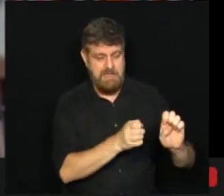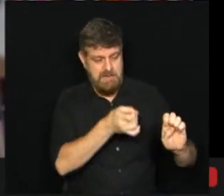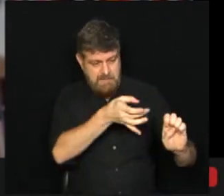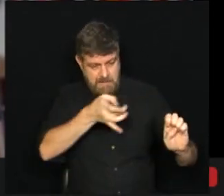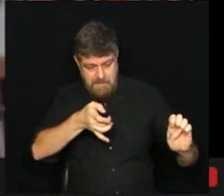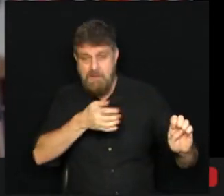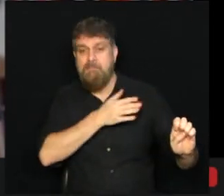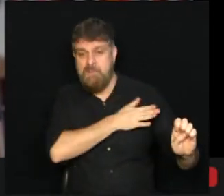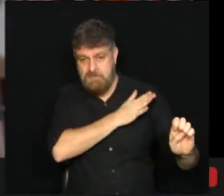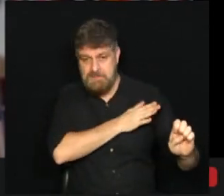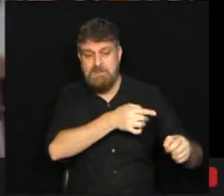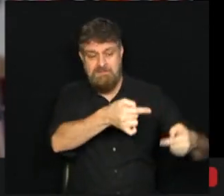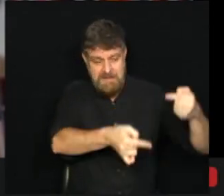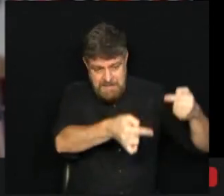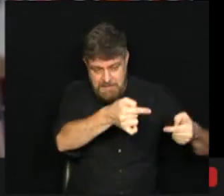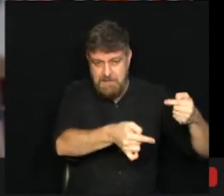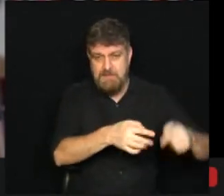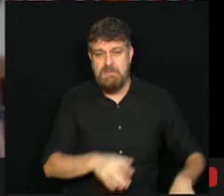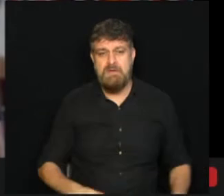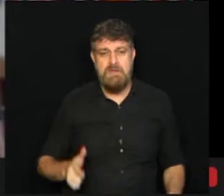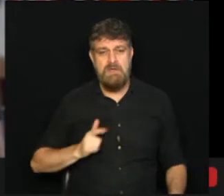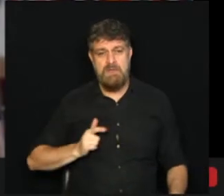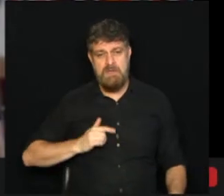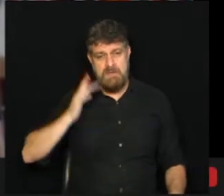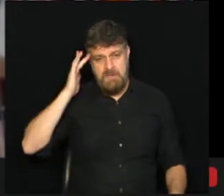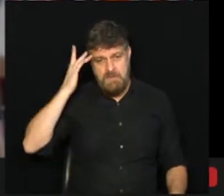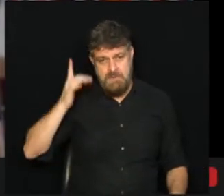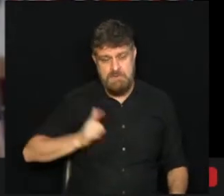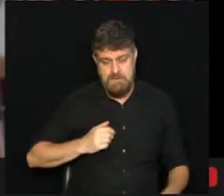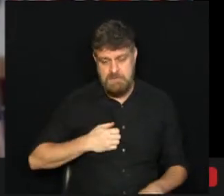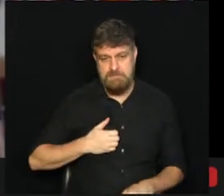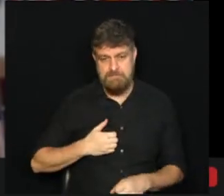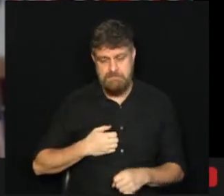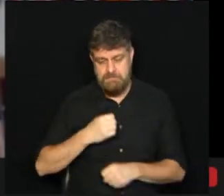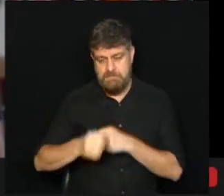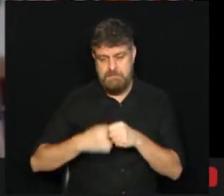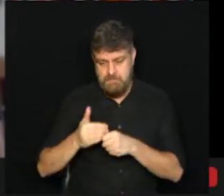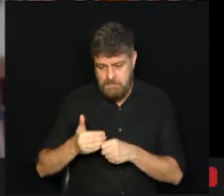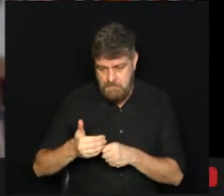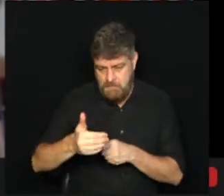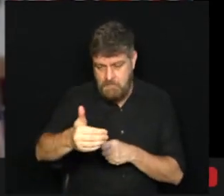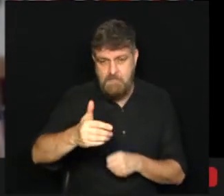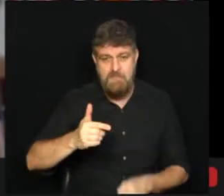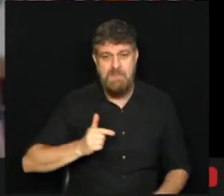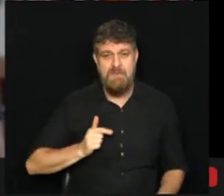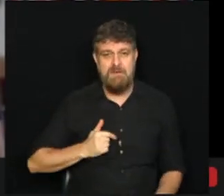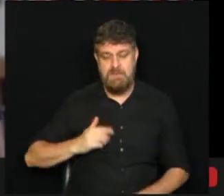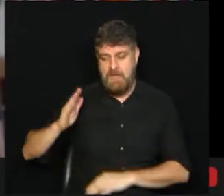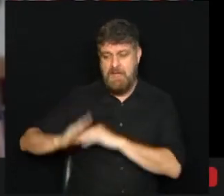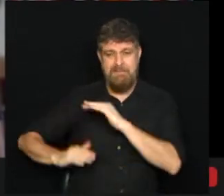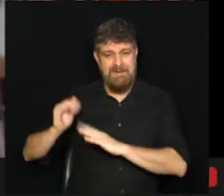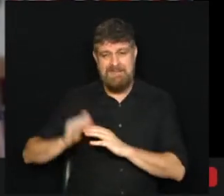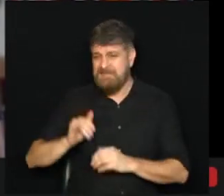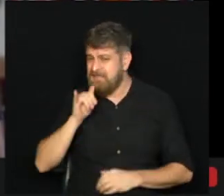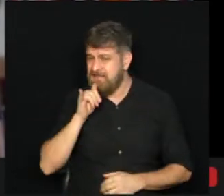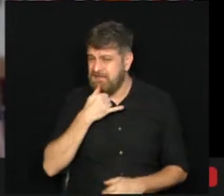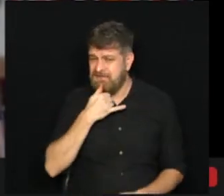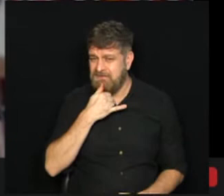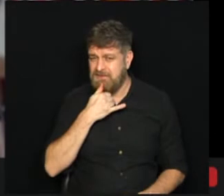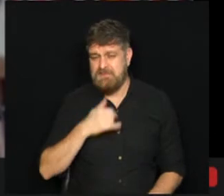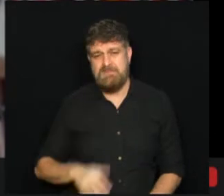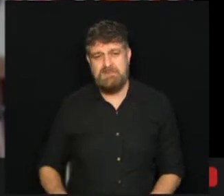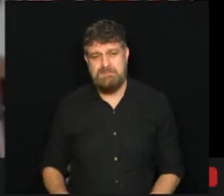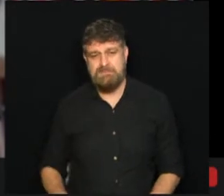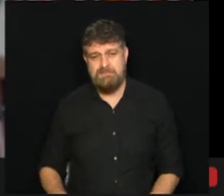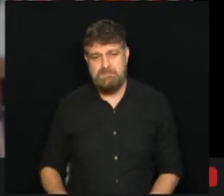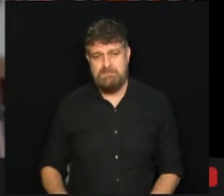que vai ser uma disputa aí do próximo período, como o Dimitri bem colocou, tem ações, infelizmente,